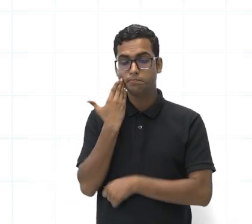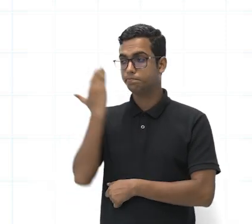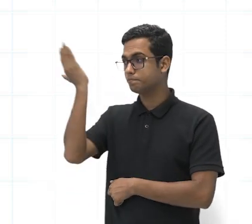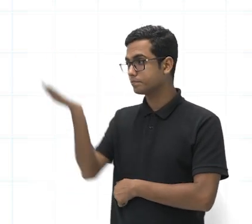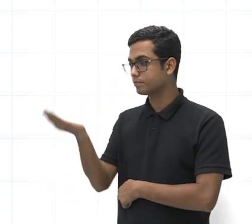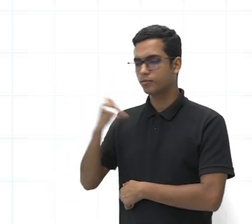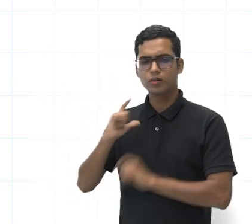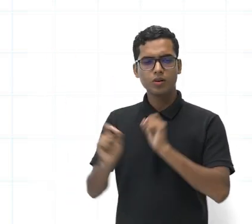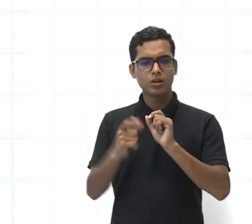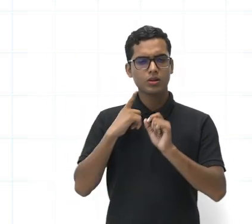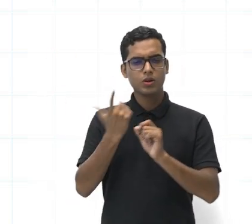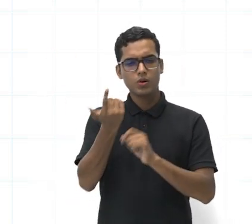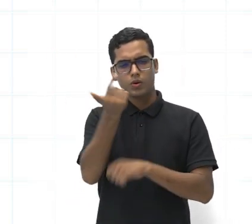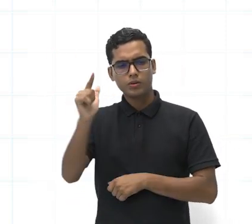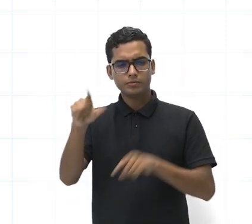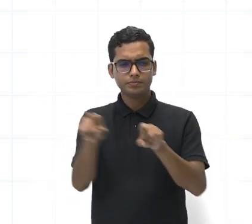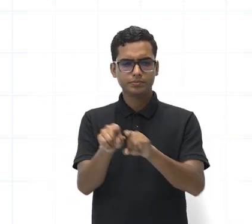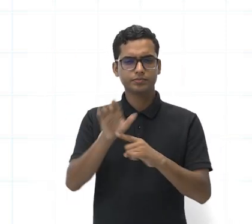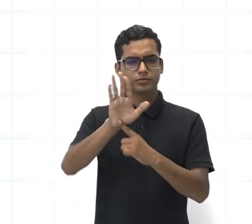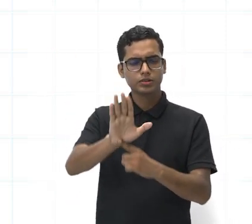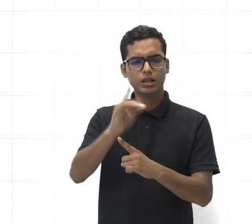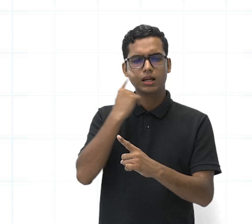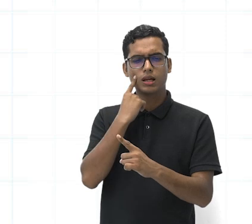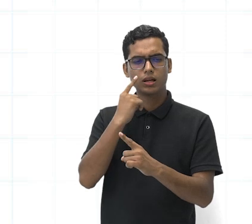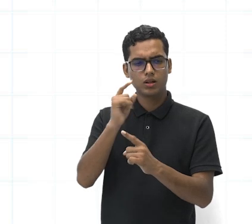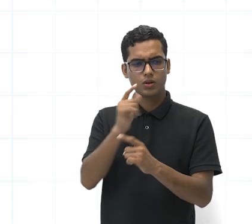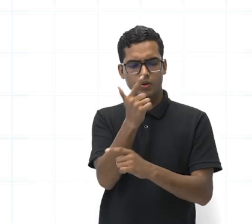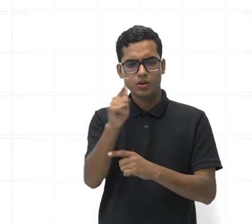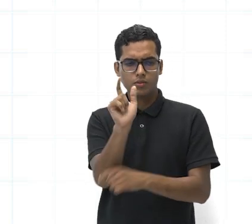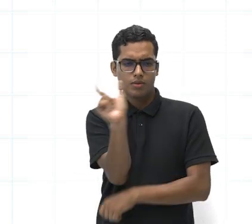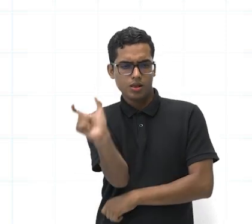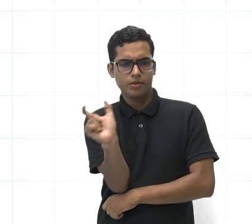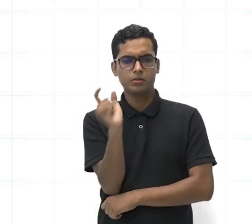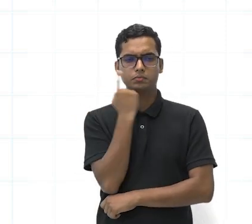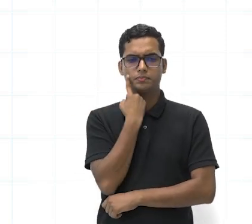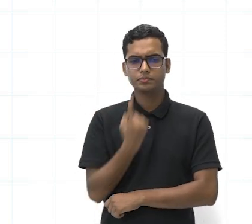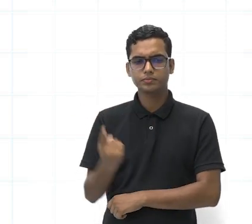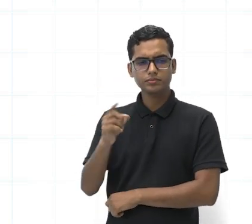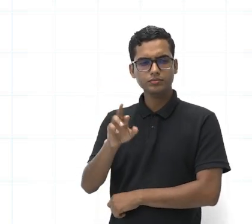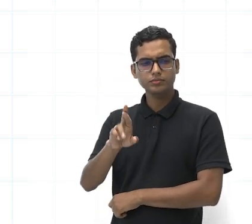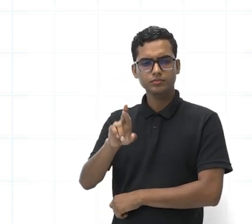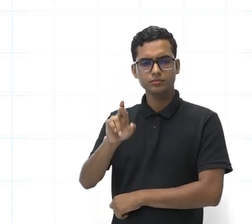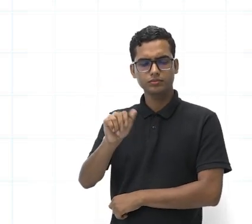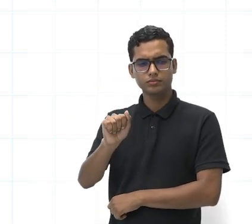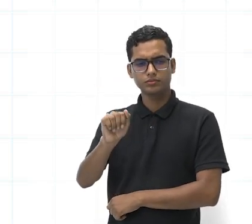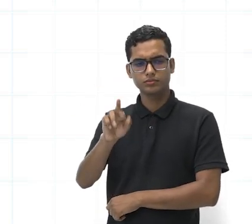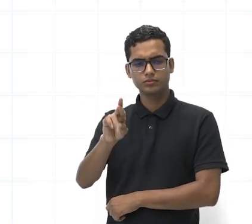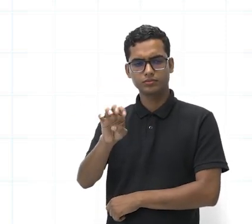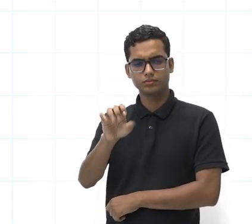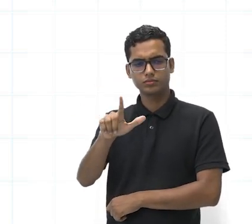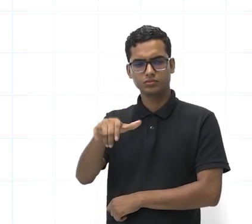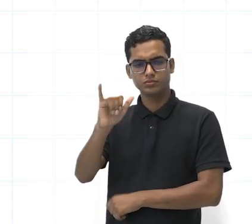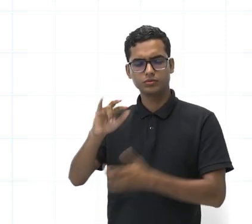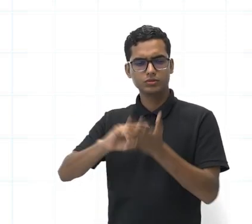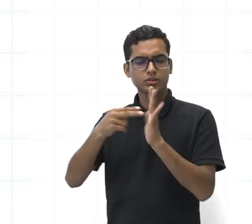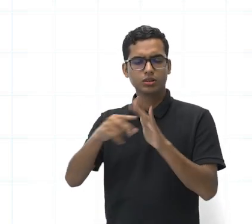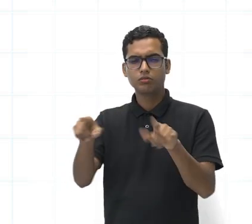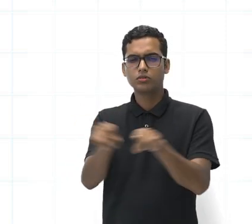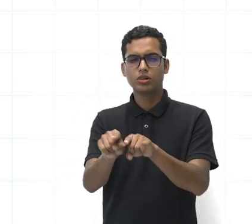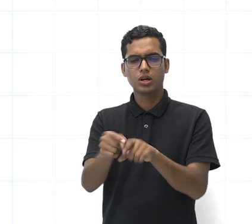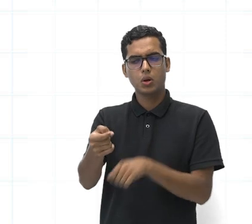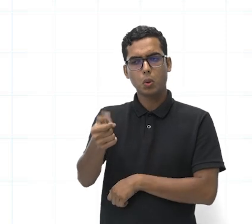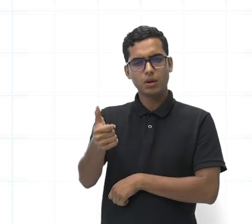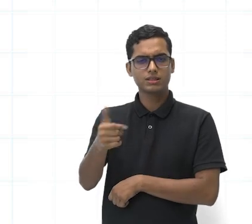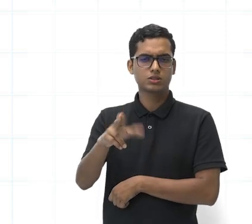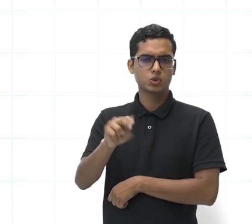Acontece pouquíssimas vezes. Hardly ever é quase nunca, tradução dele, tá? Quase nunca. Almost